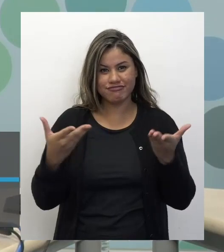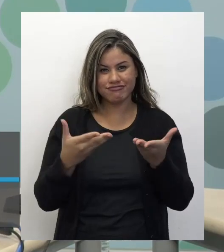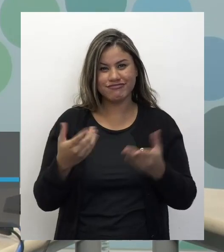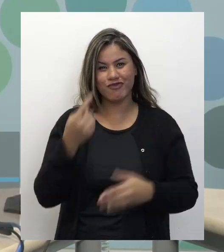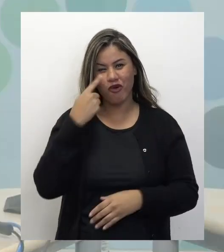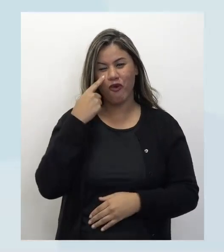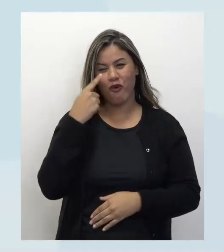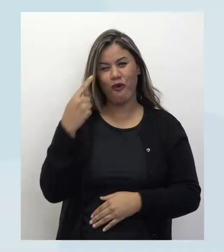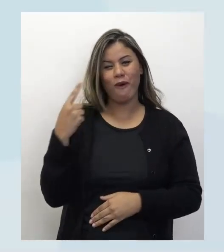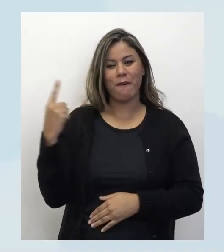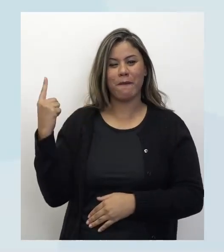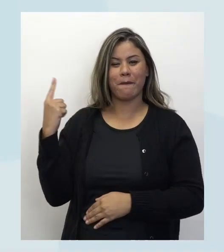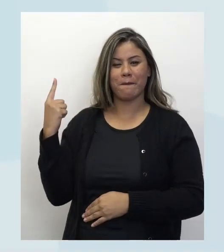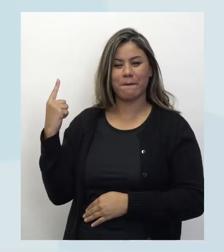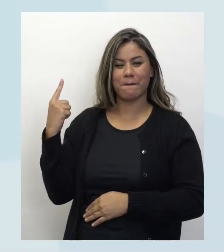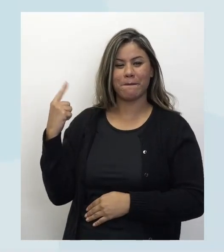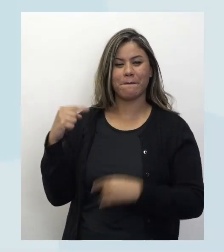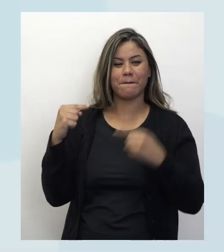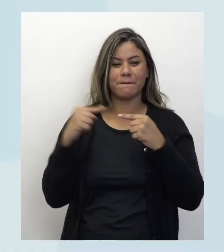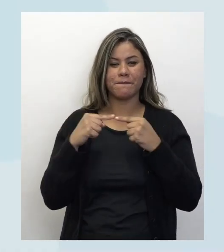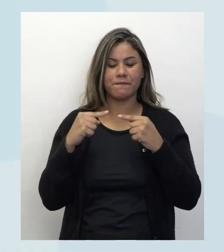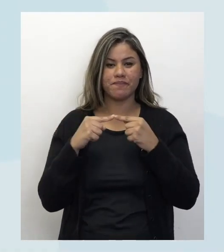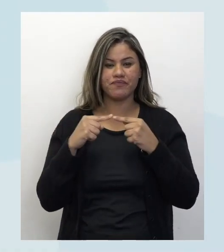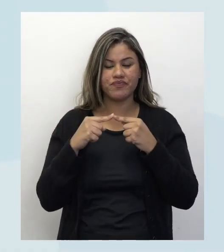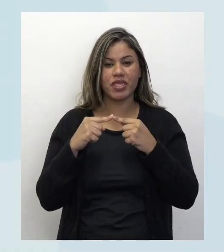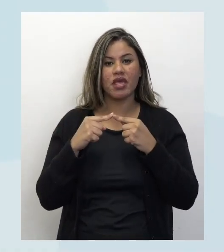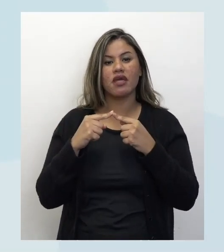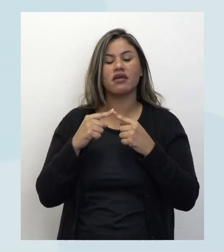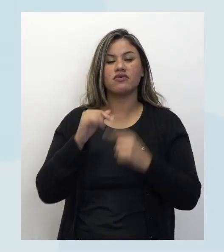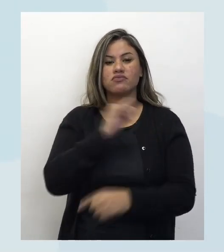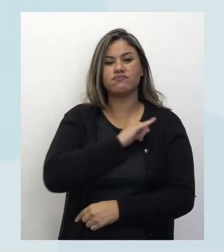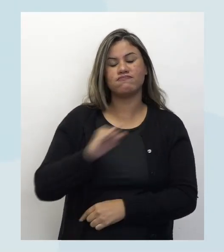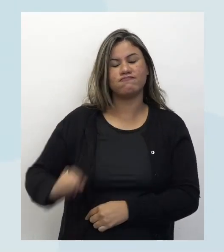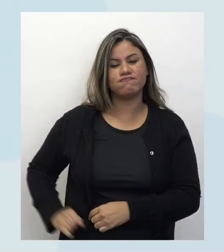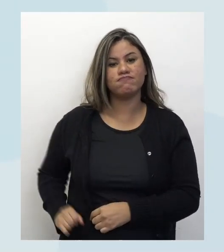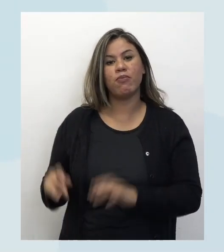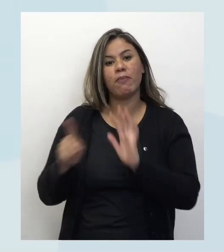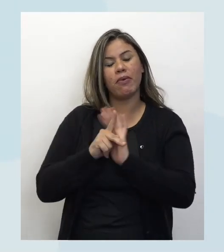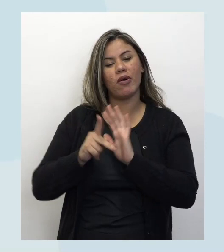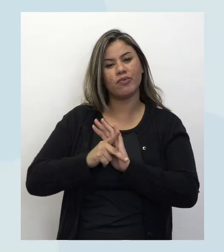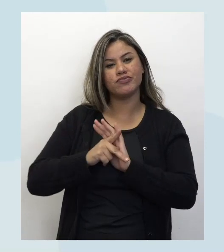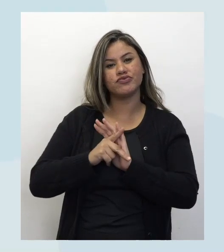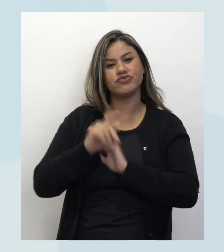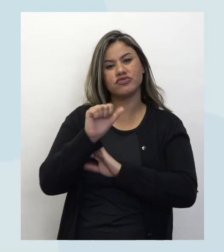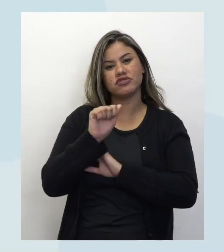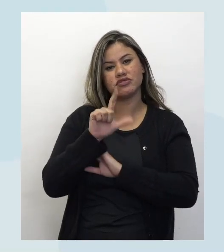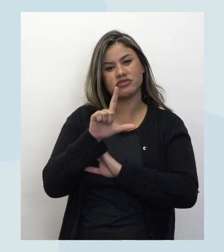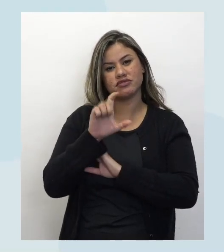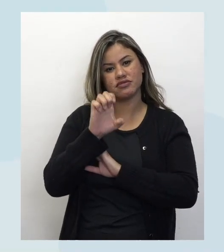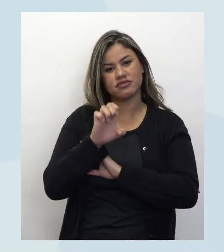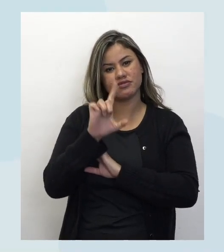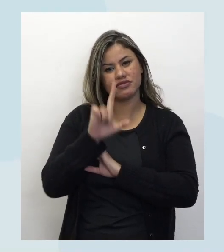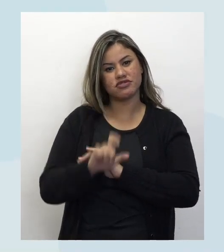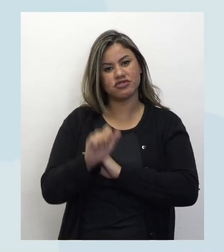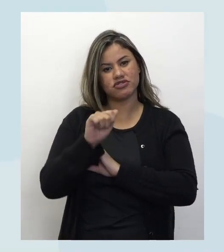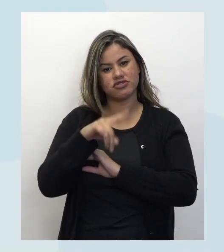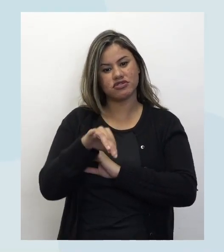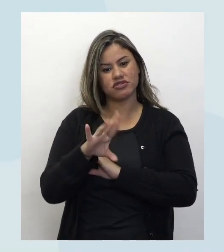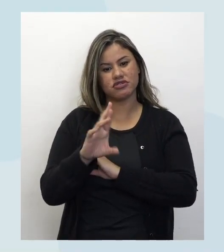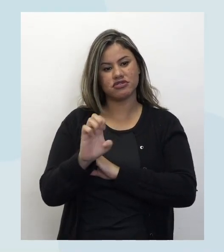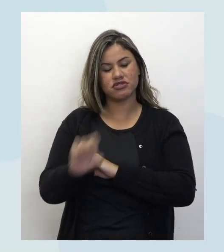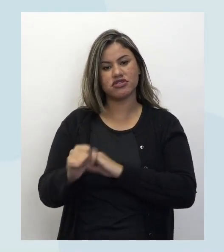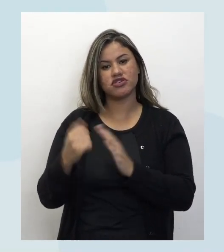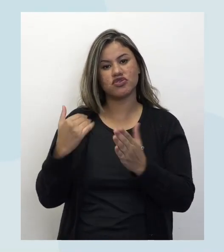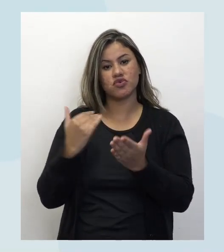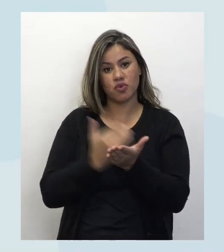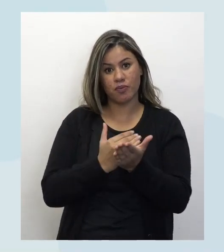quantas manifestações que foram difundidas pelo Império de Alexandre, né? E que através dessa primeira difusão em larga escala foram chegando até os